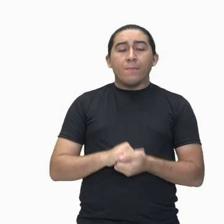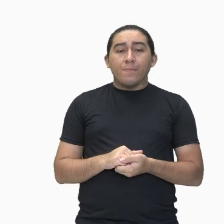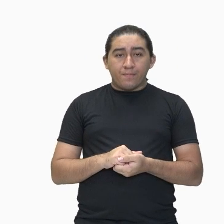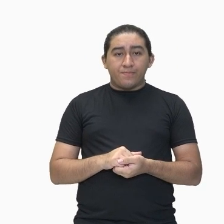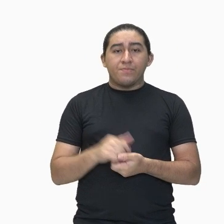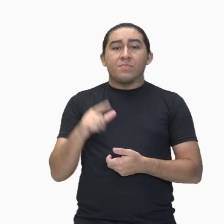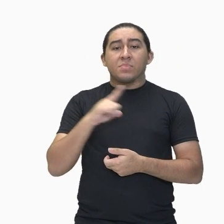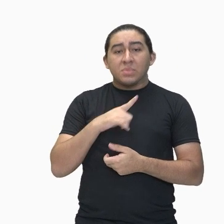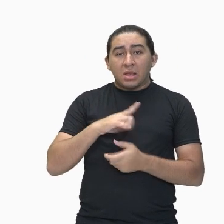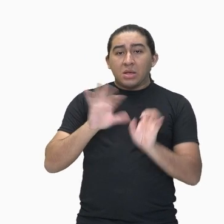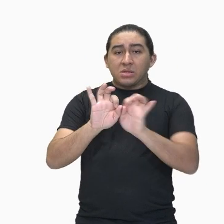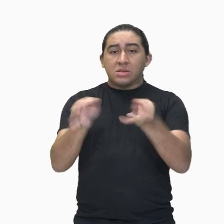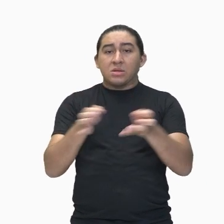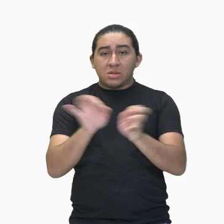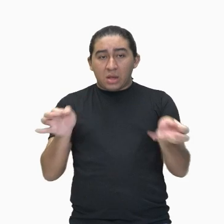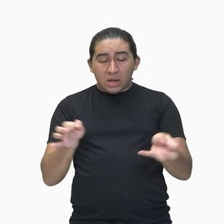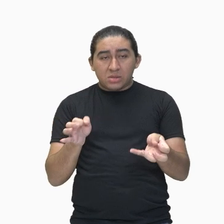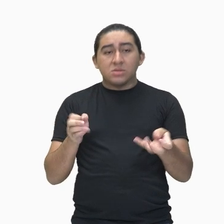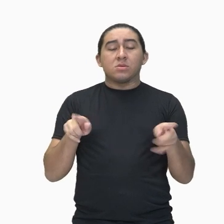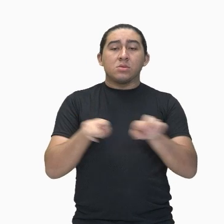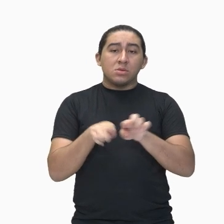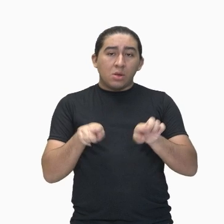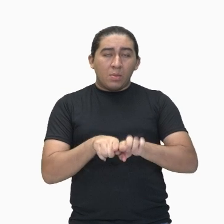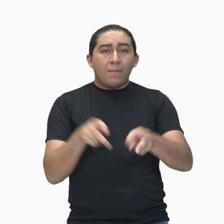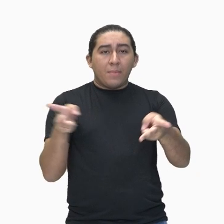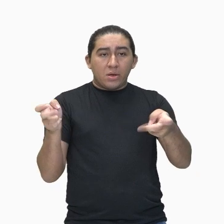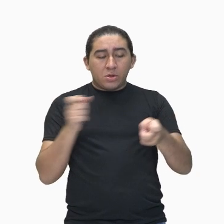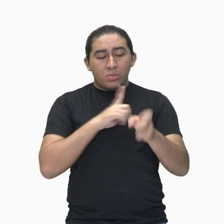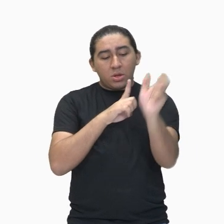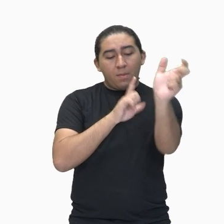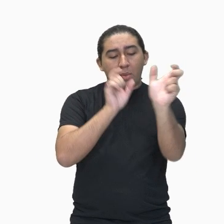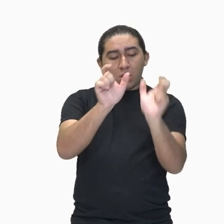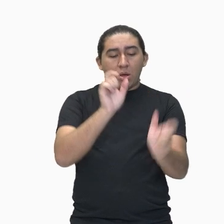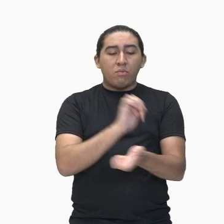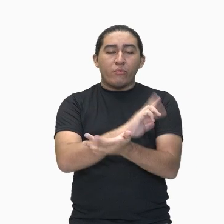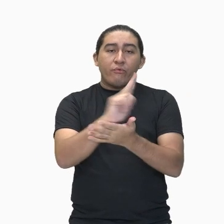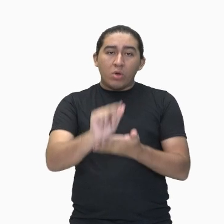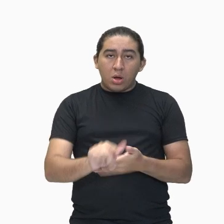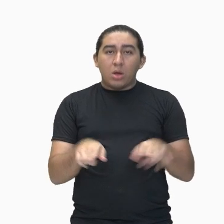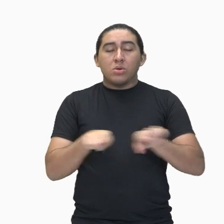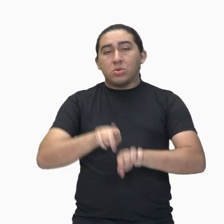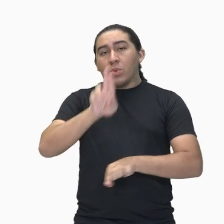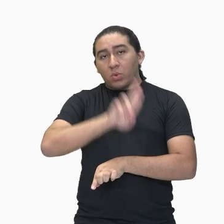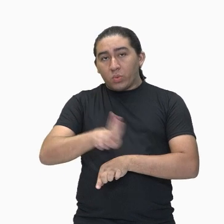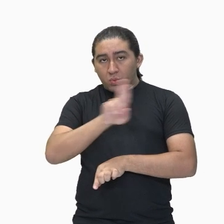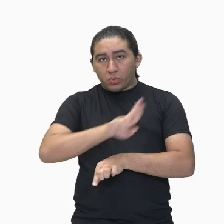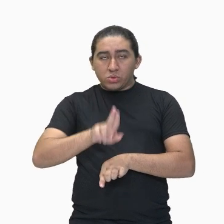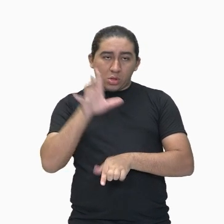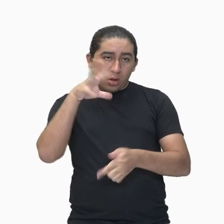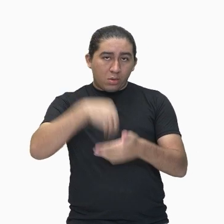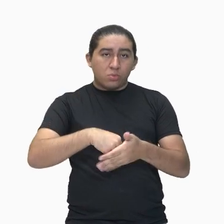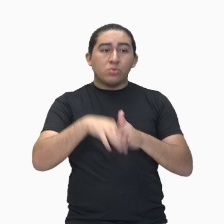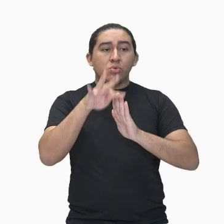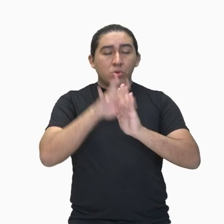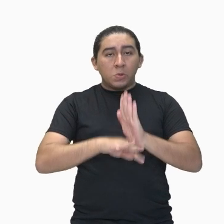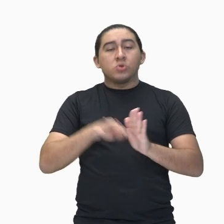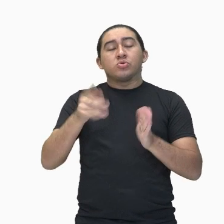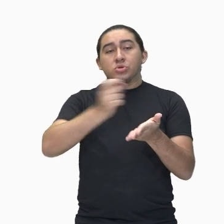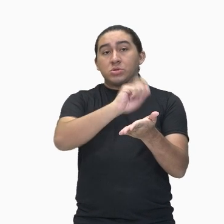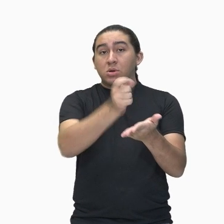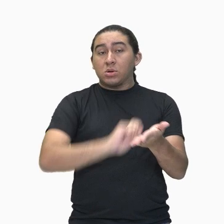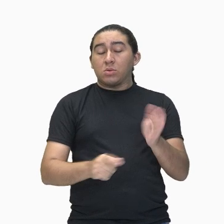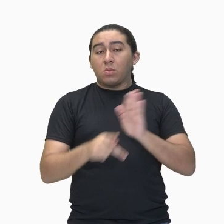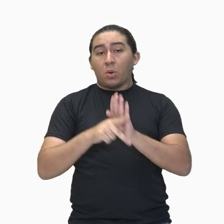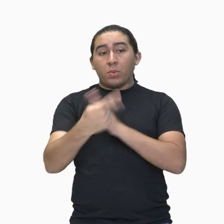a sintaxe rebuscada, vocês percebem o jogo de palavras que ele faz dentro do texto que